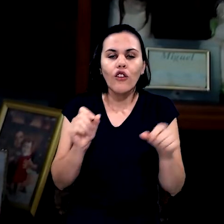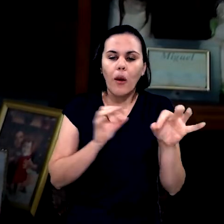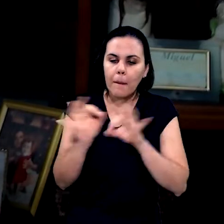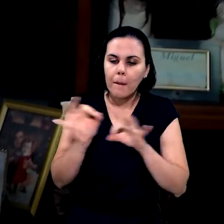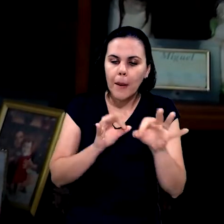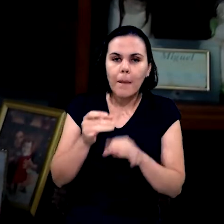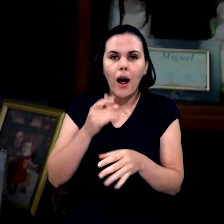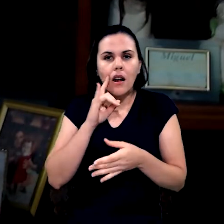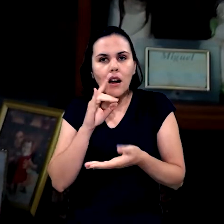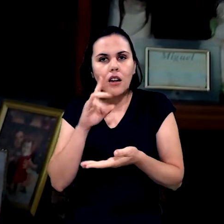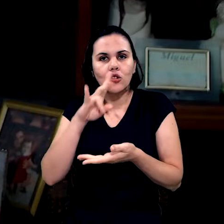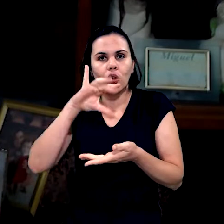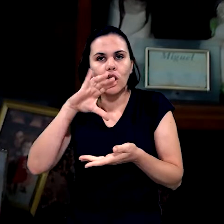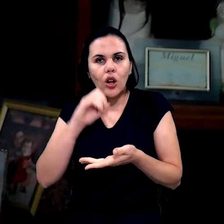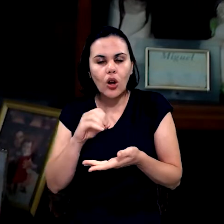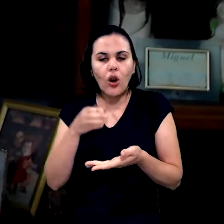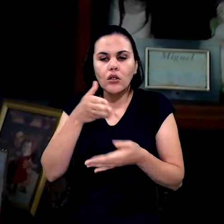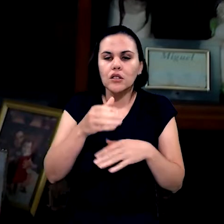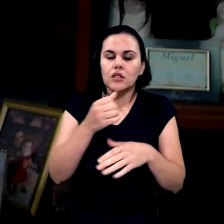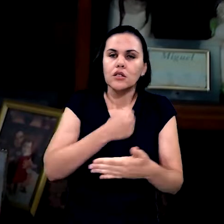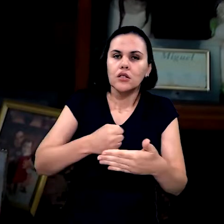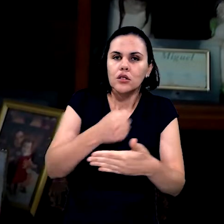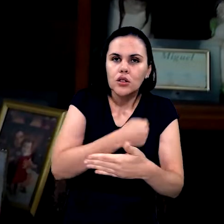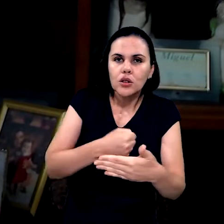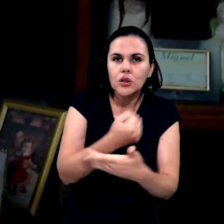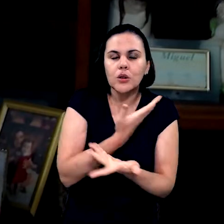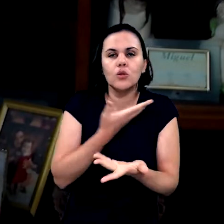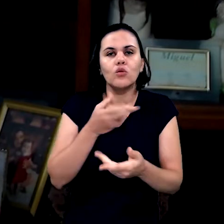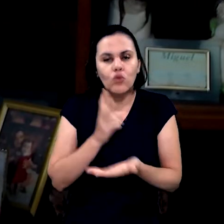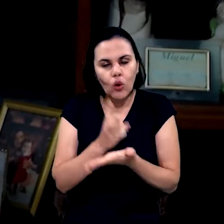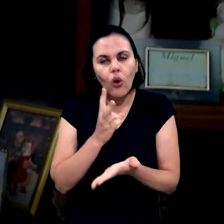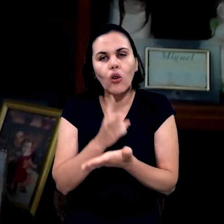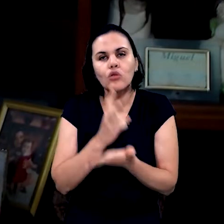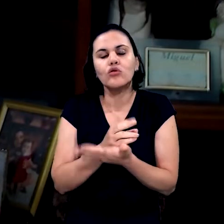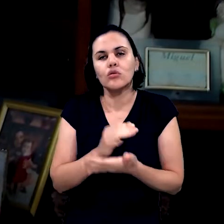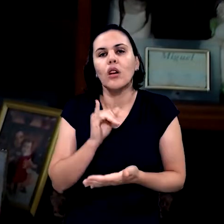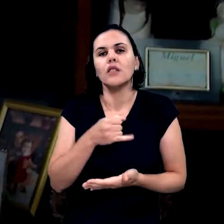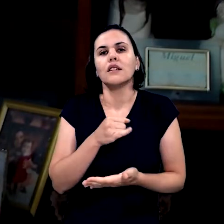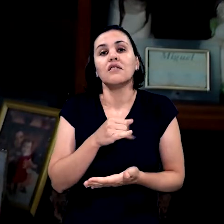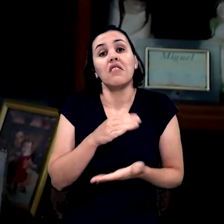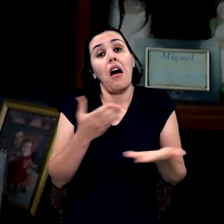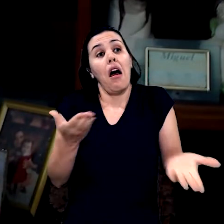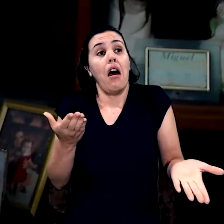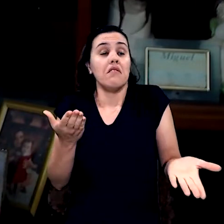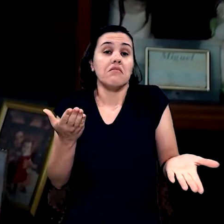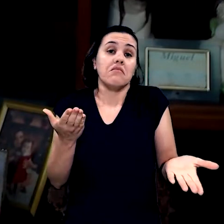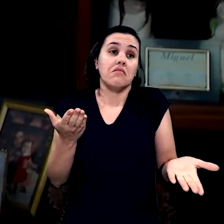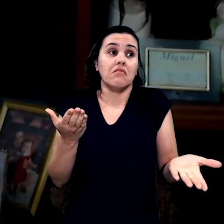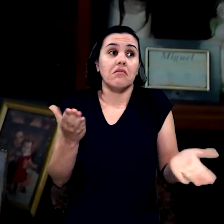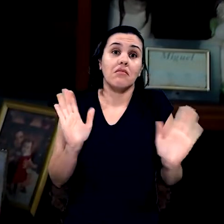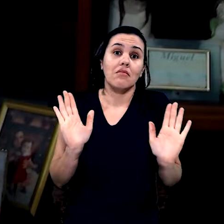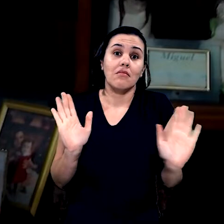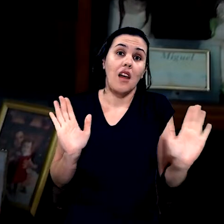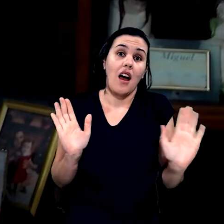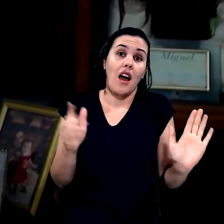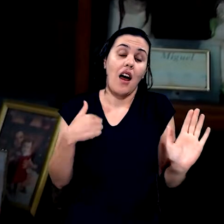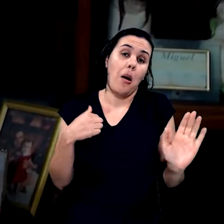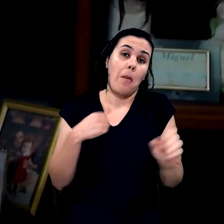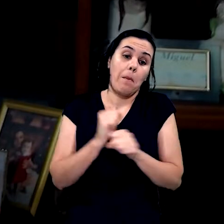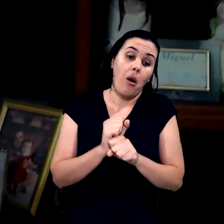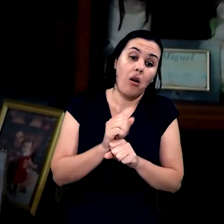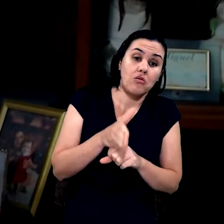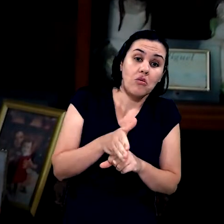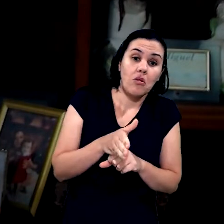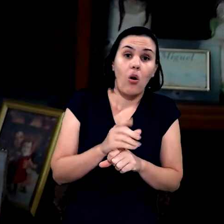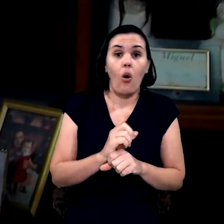fazendo licor, vou continuar indo para a cozinha, vou continuar até Deus achar que, e o Divino